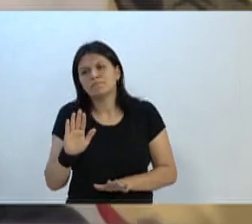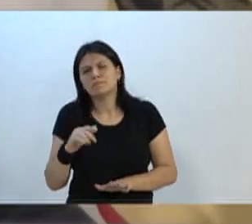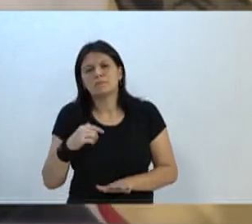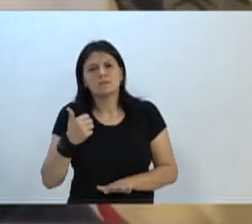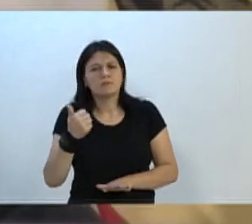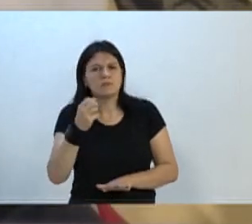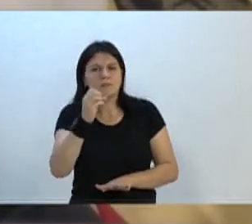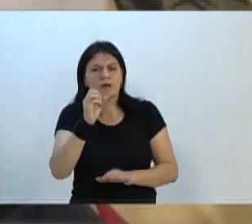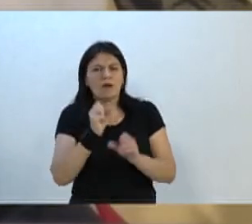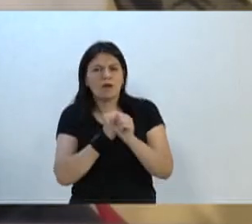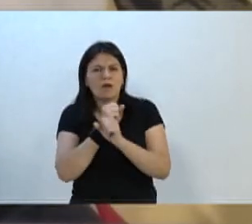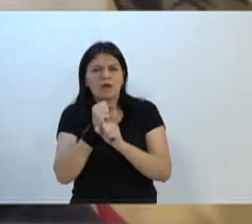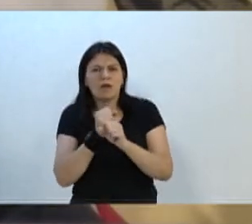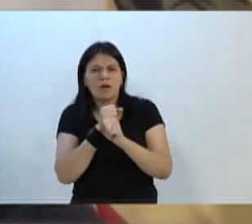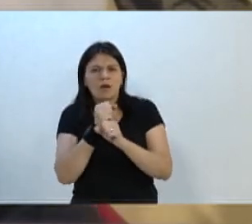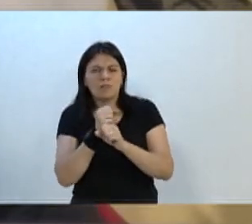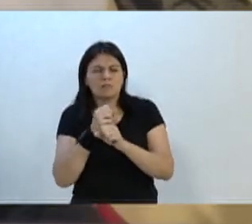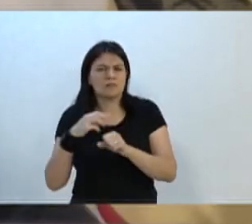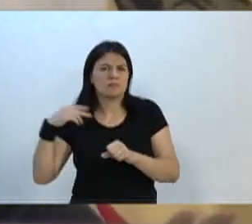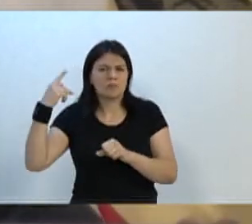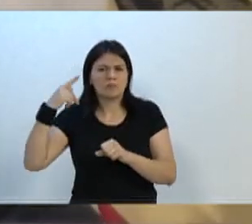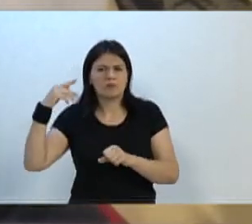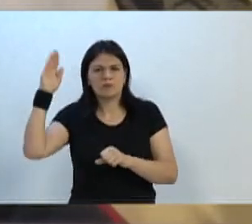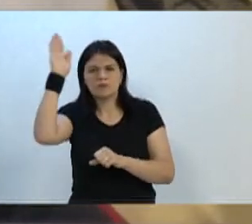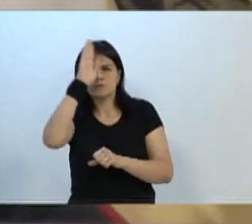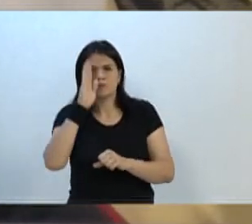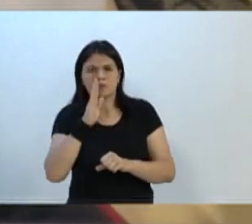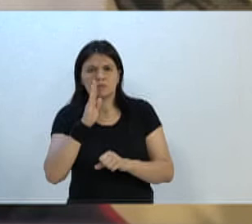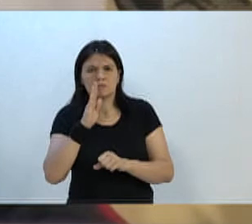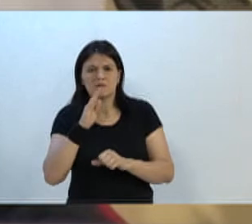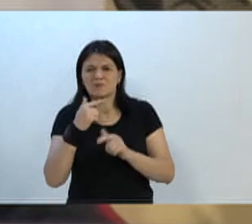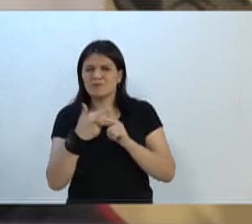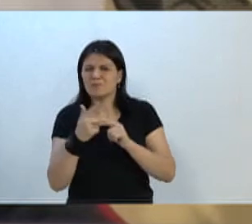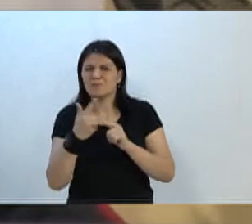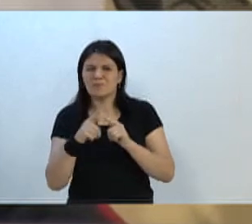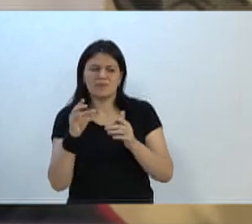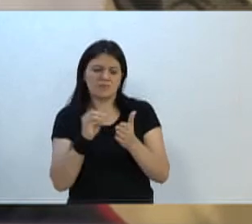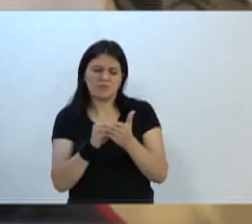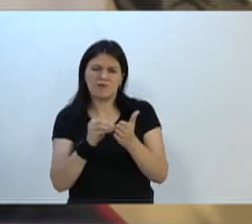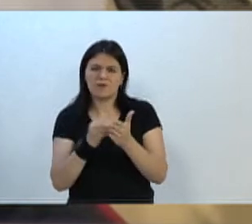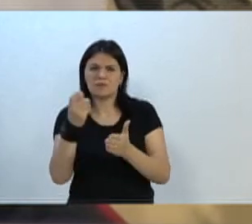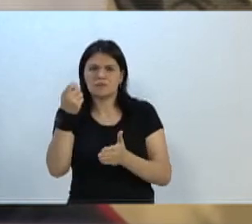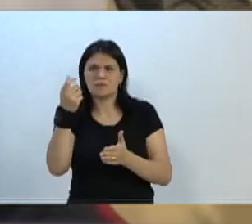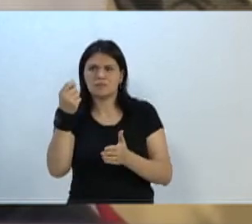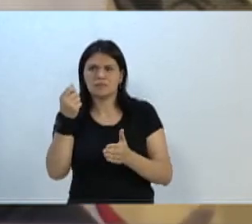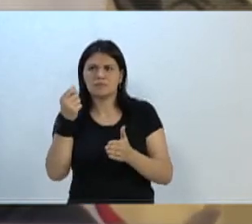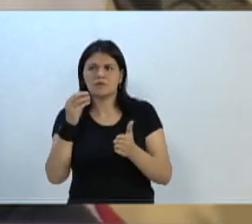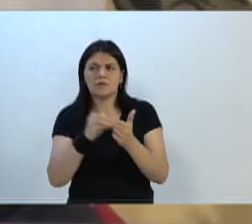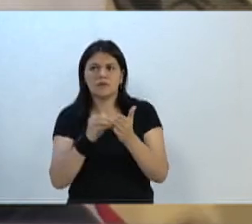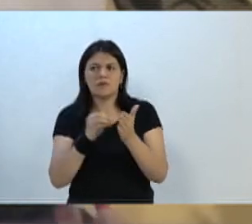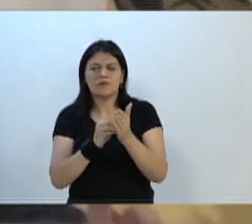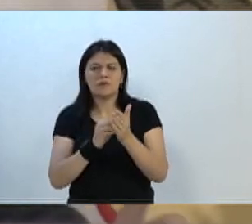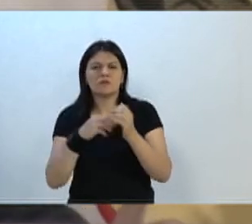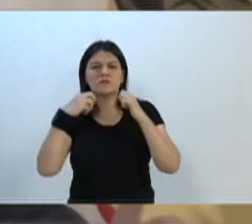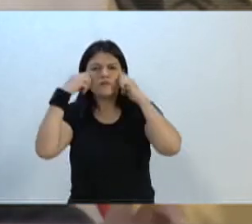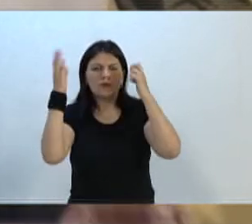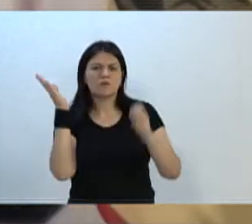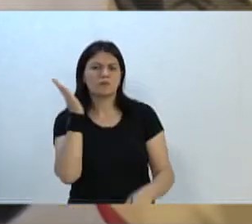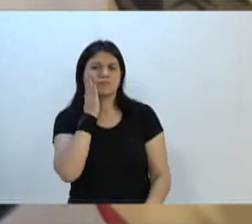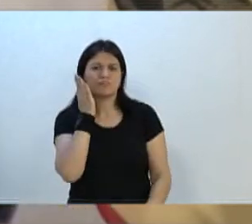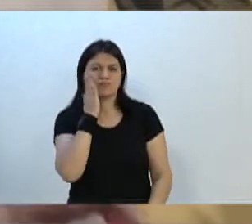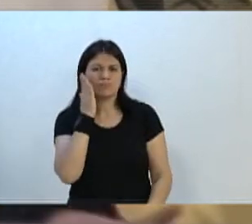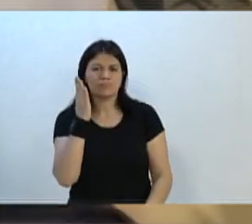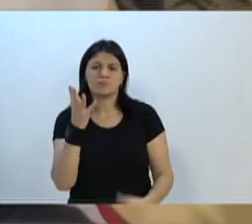há 10 anos acompanhando a política nesse país o problema desse país não é falta de dinheiro é falta de vergonha na cara de muita gente não estou dizendo